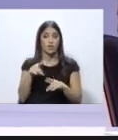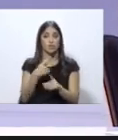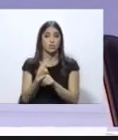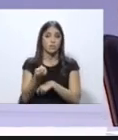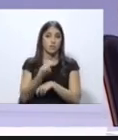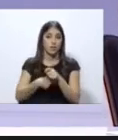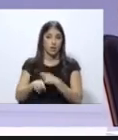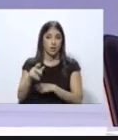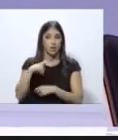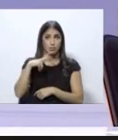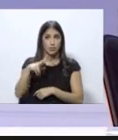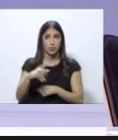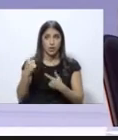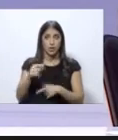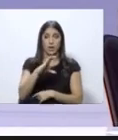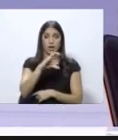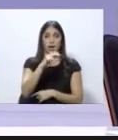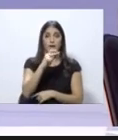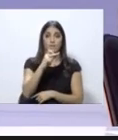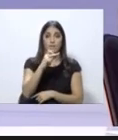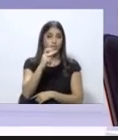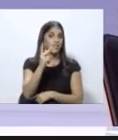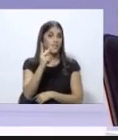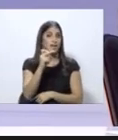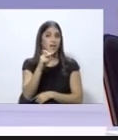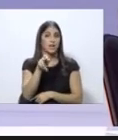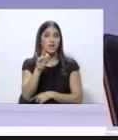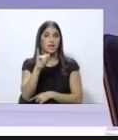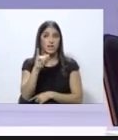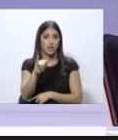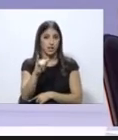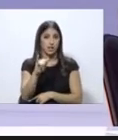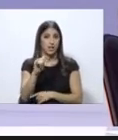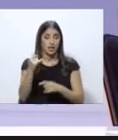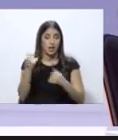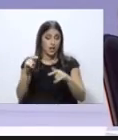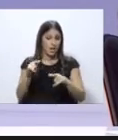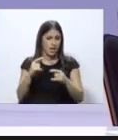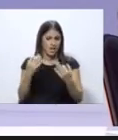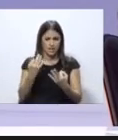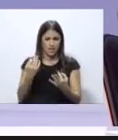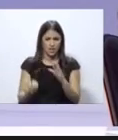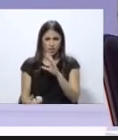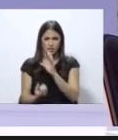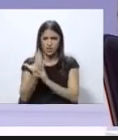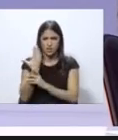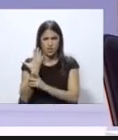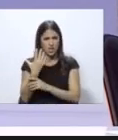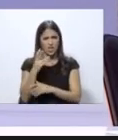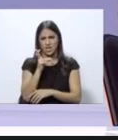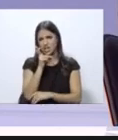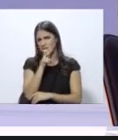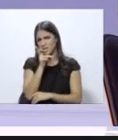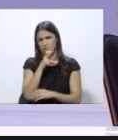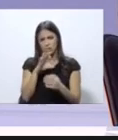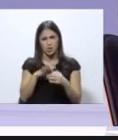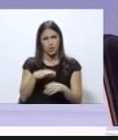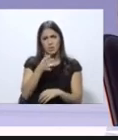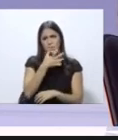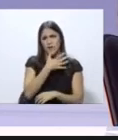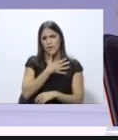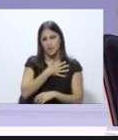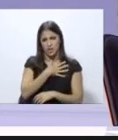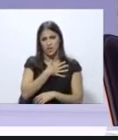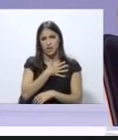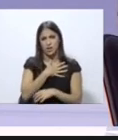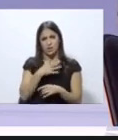foi aquela história do Cavani, que foi uma inventona absolutamente ridícula, que nós não podemos dissociar do momento do Benfica, do